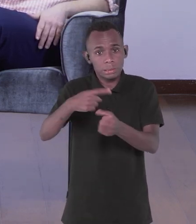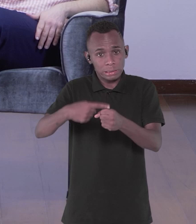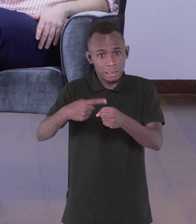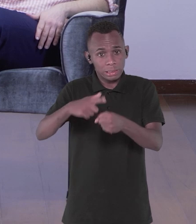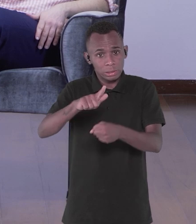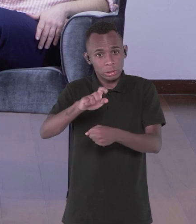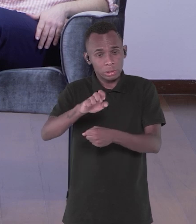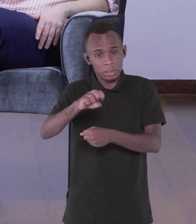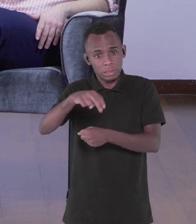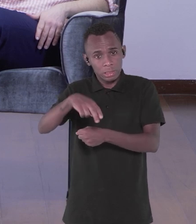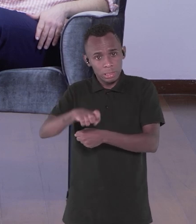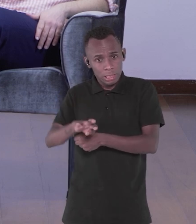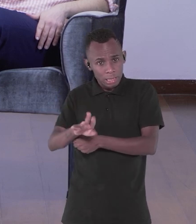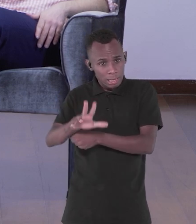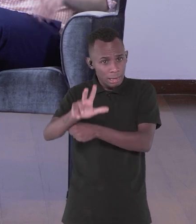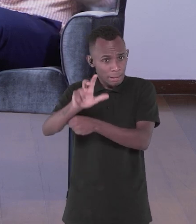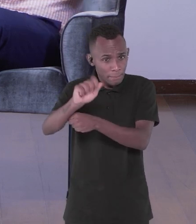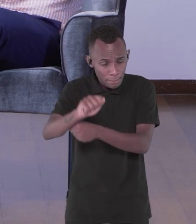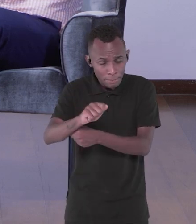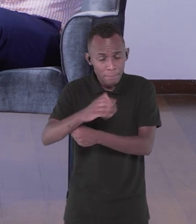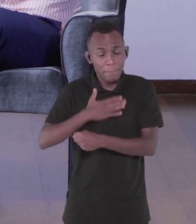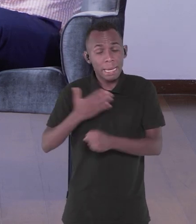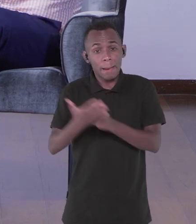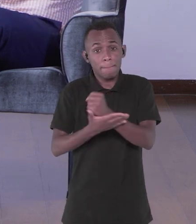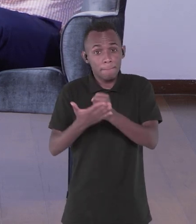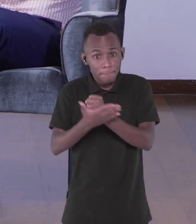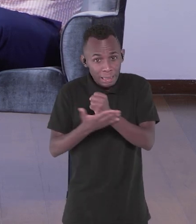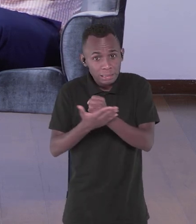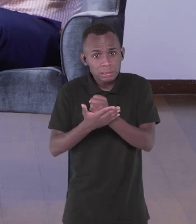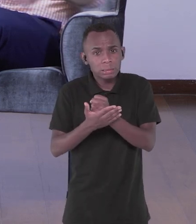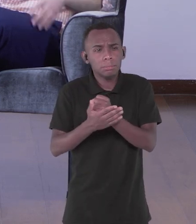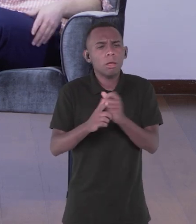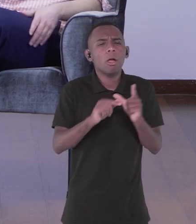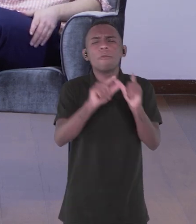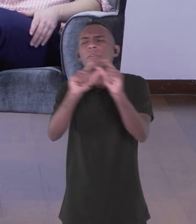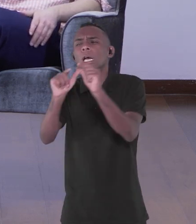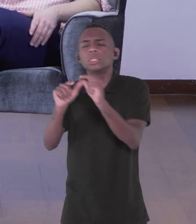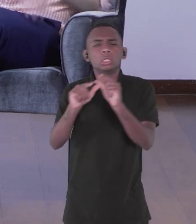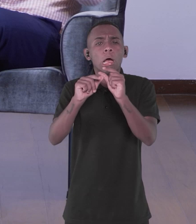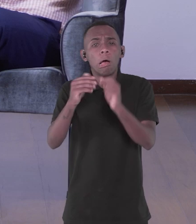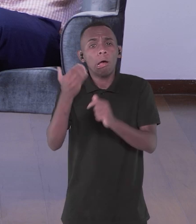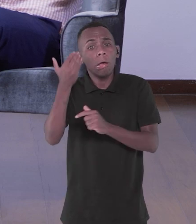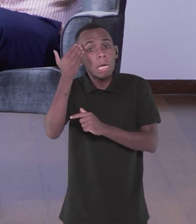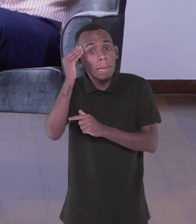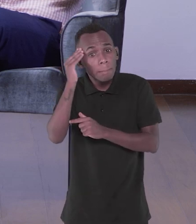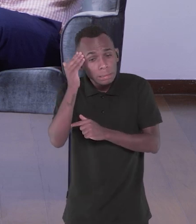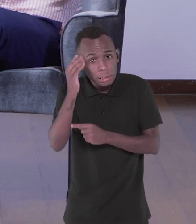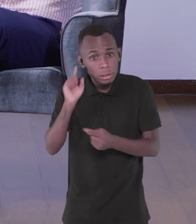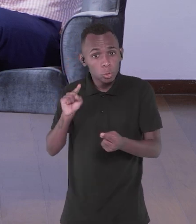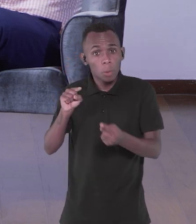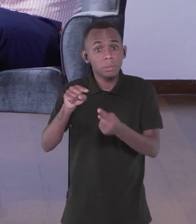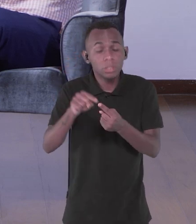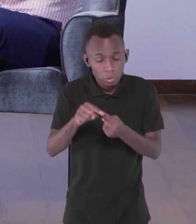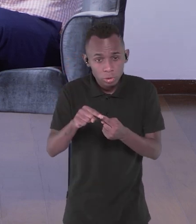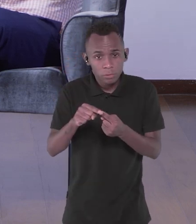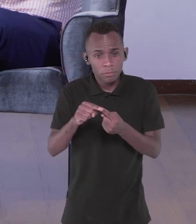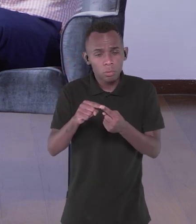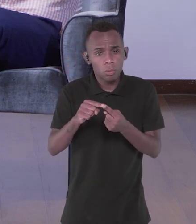percorrer vários países e tentar entender, insisto, o que é